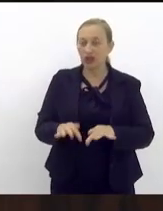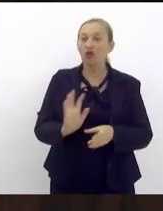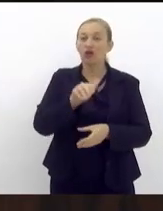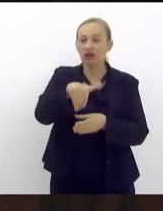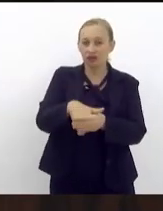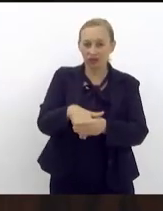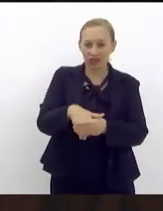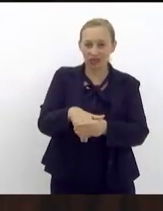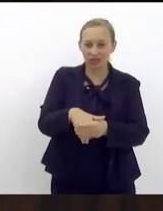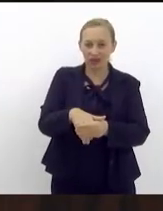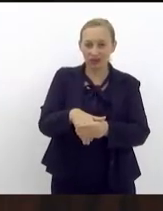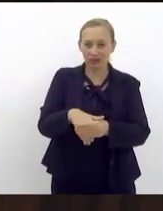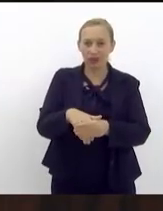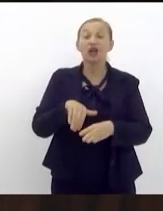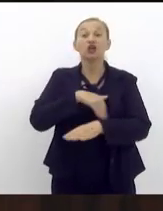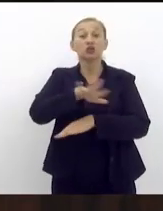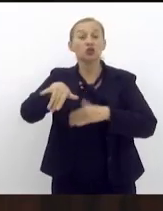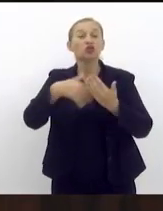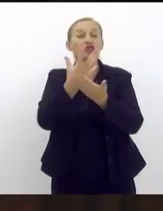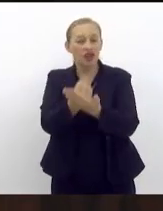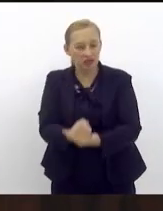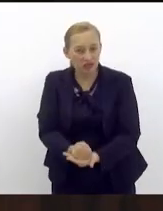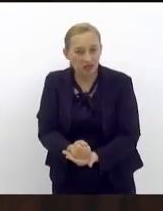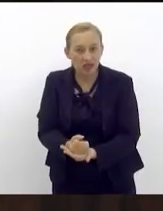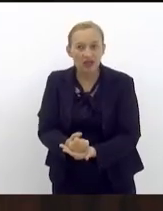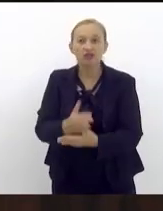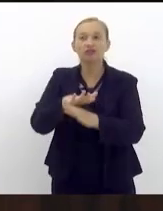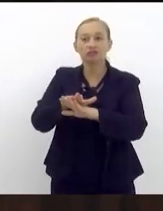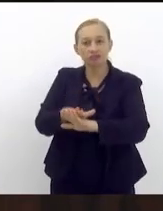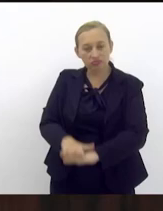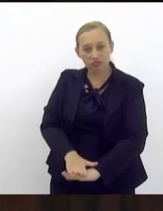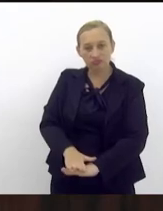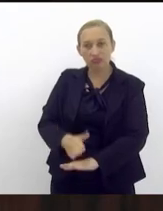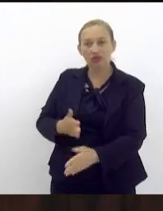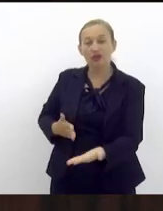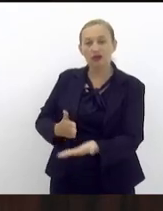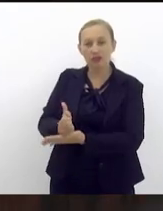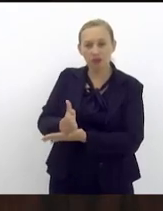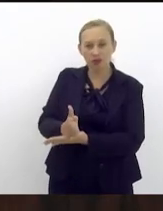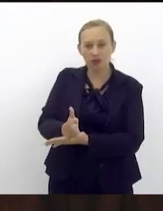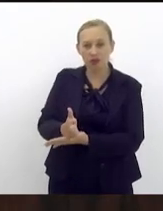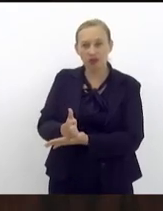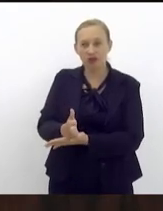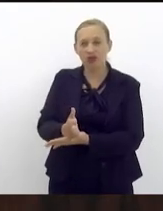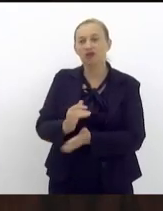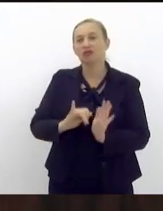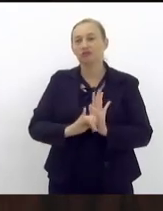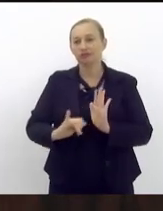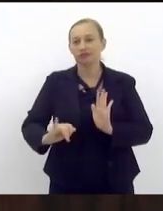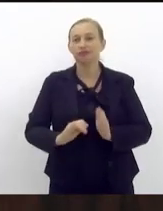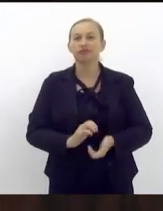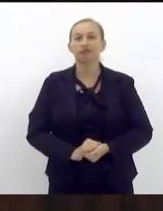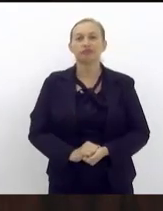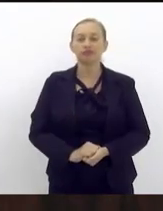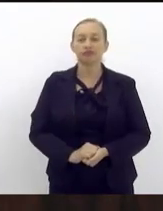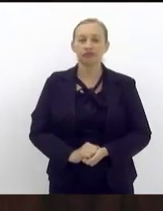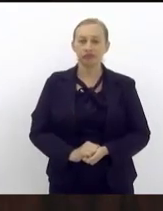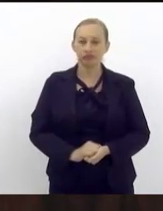em votação o senhor acho que aprovam e Senhoras permaneçam Como estão aprovado vai a publicação